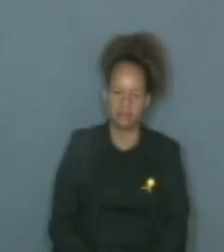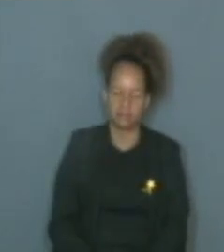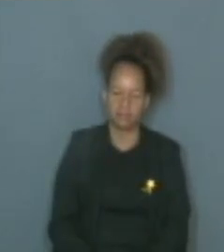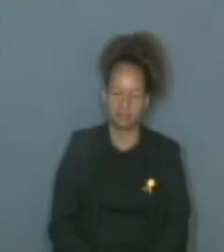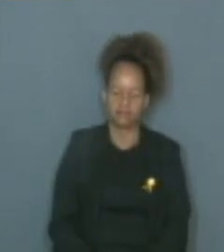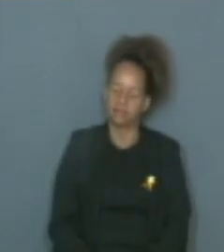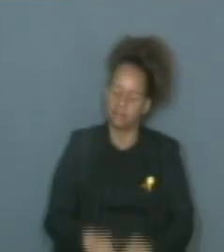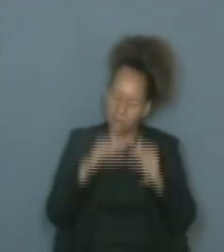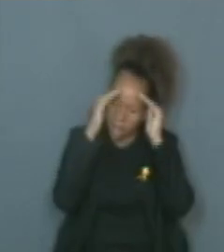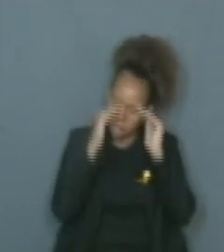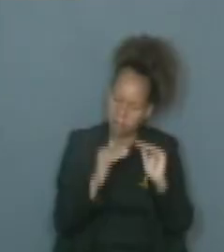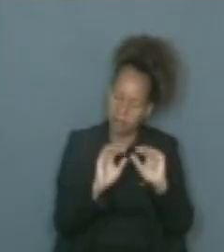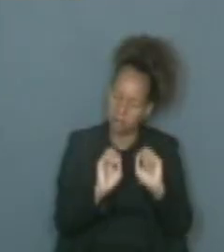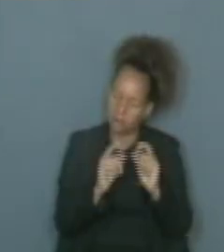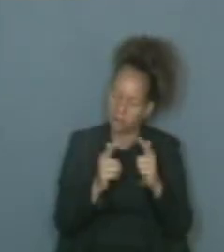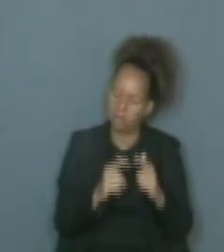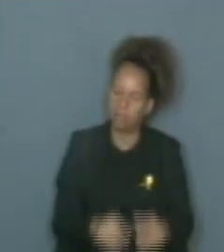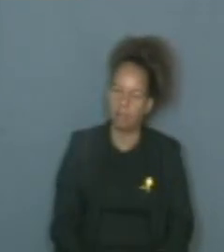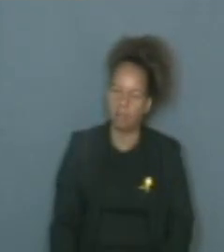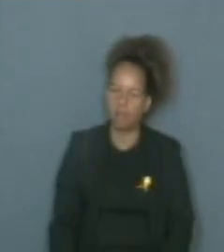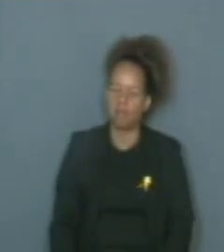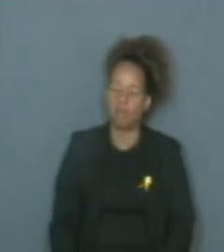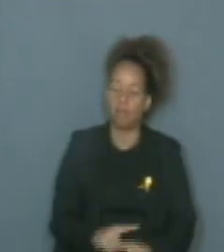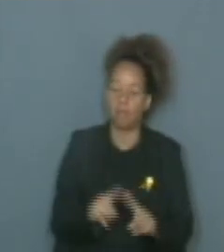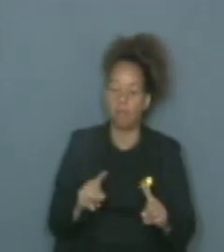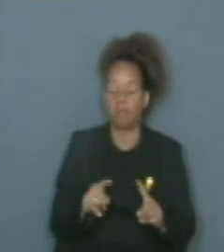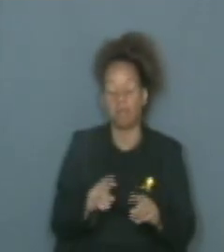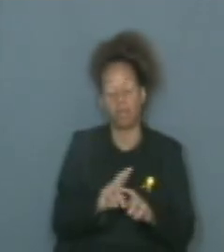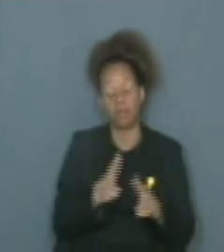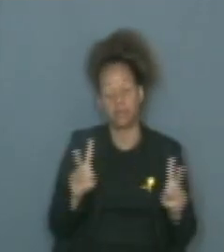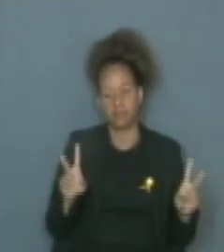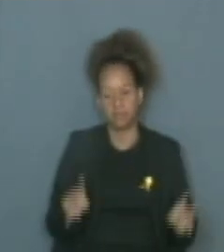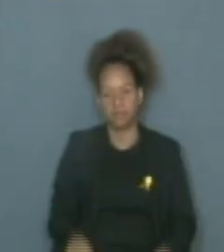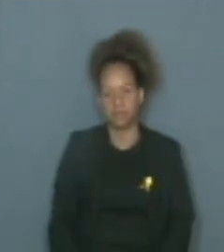com respeito, obviamente, às diferenças,